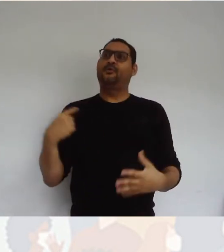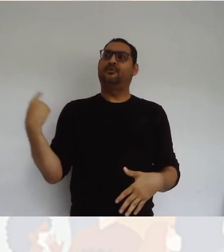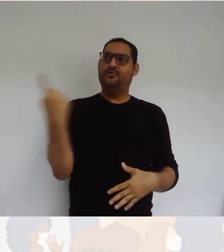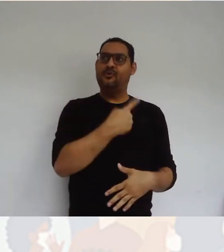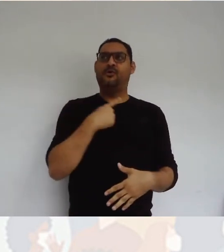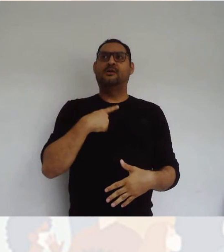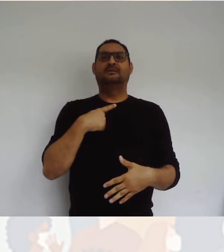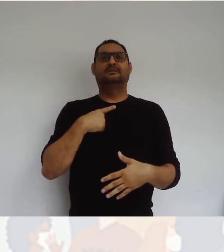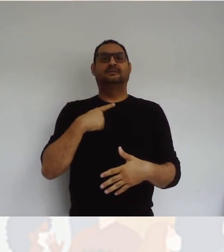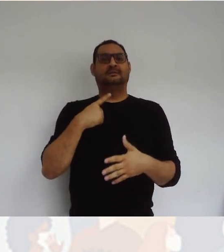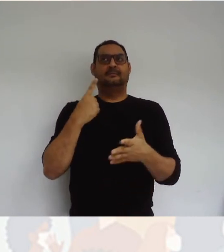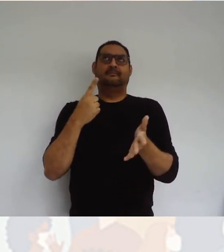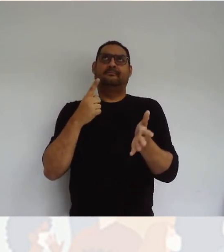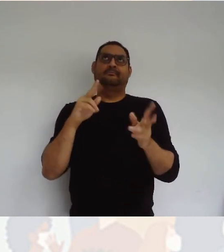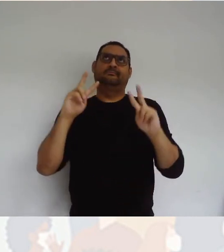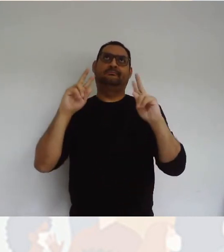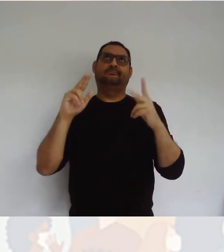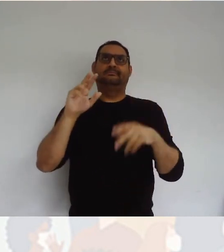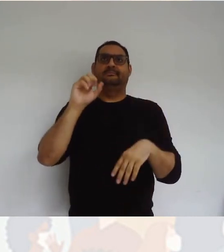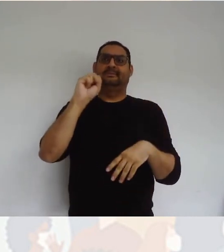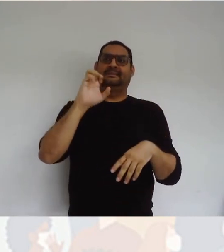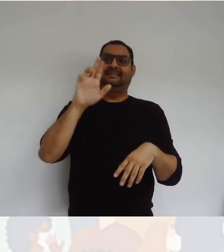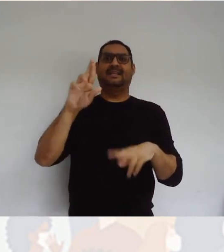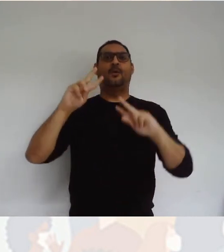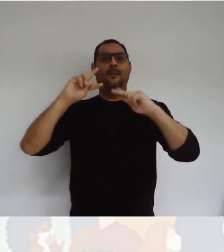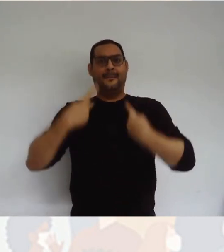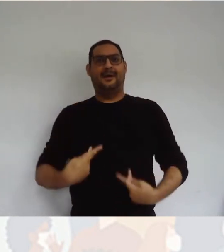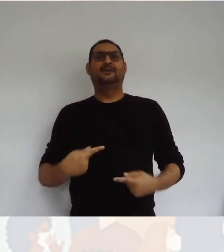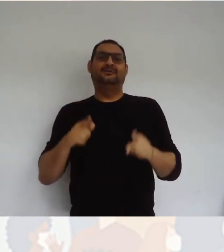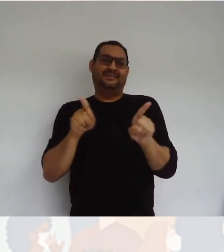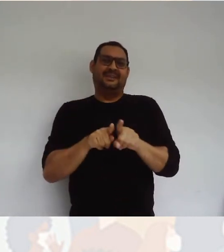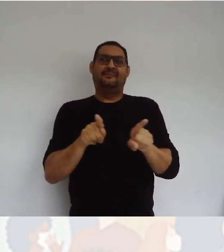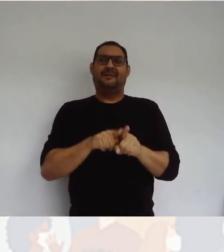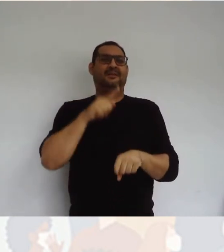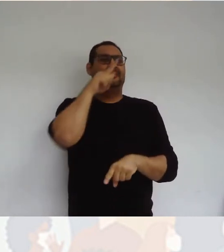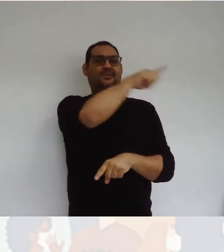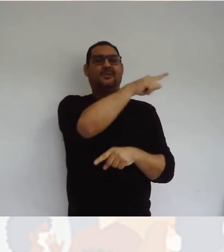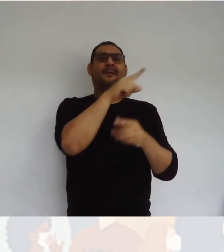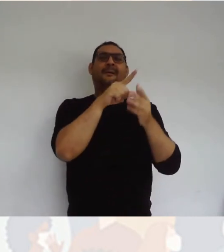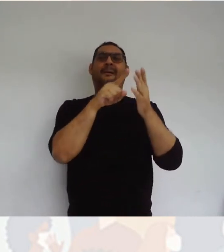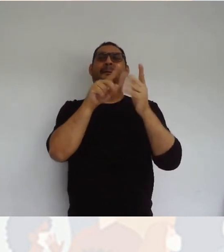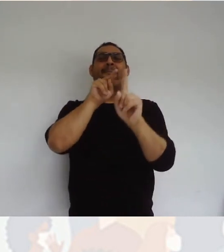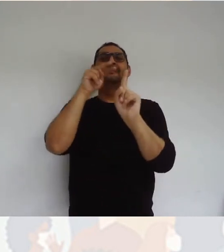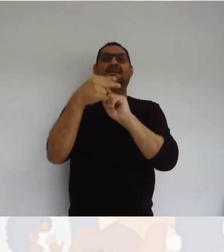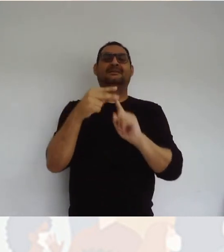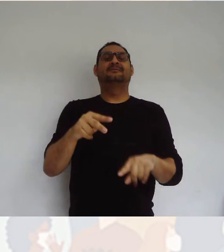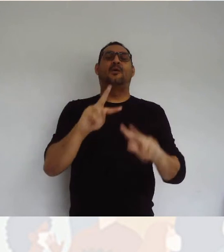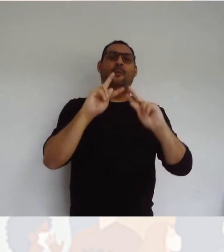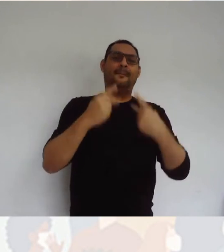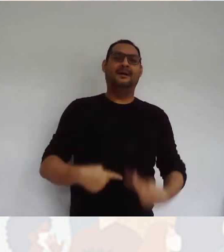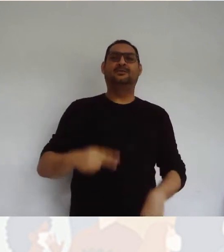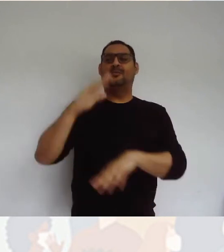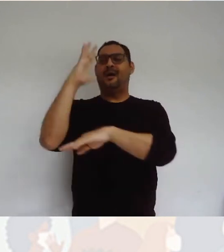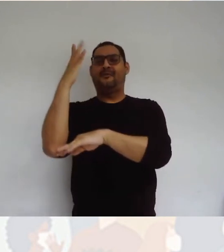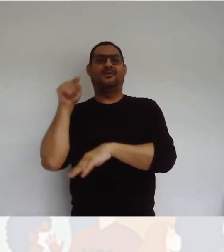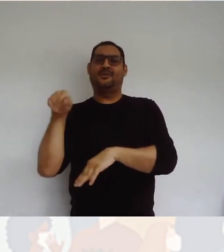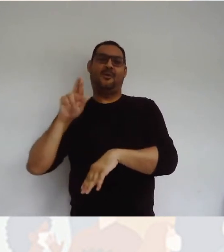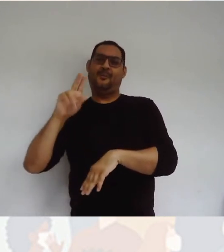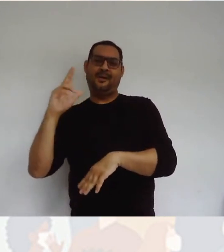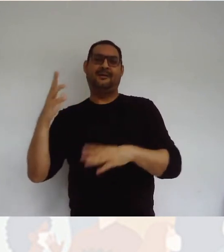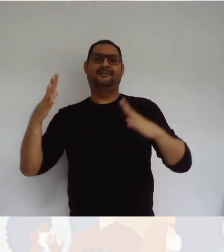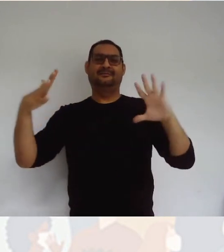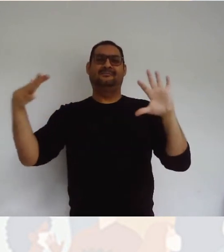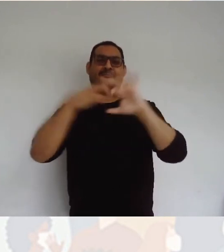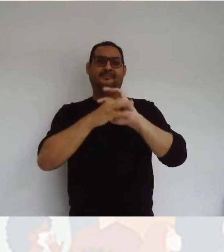né? E não vou dizer apenas seres humanos, mas acho que a tua perspectiva de trazer essa interação entre humano e não humano, né,